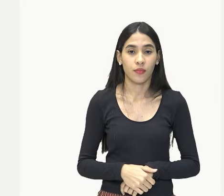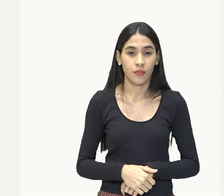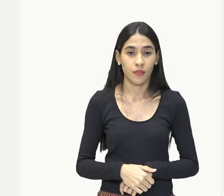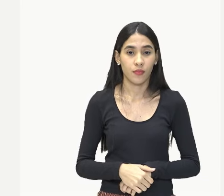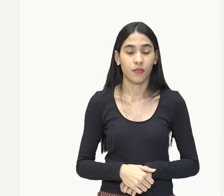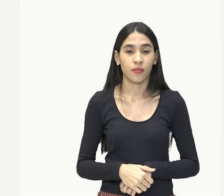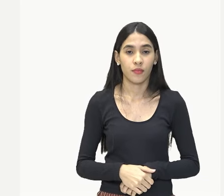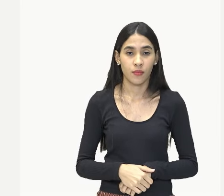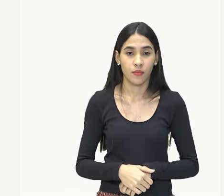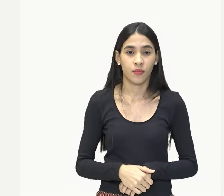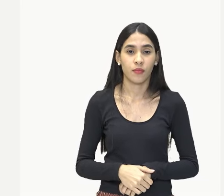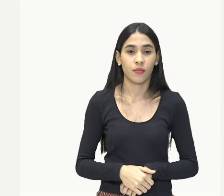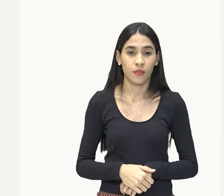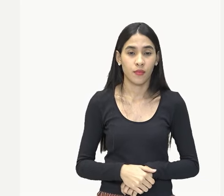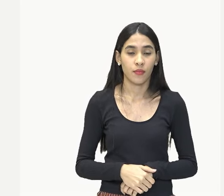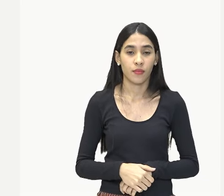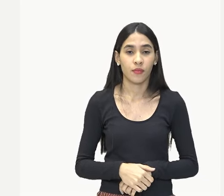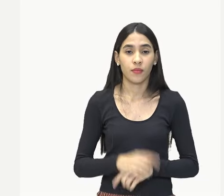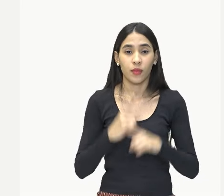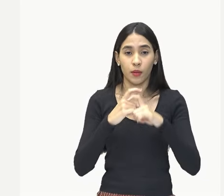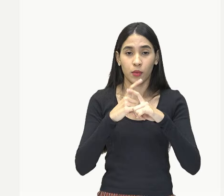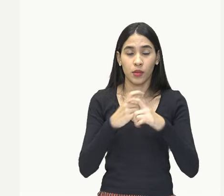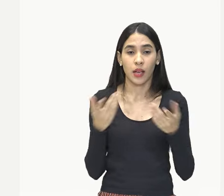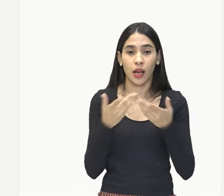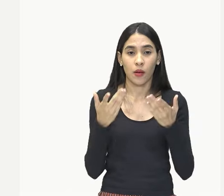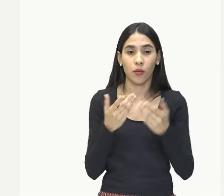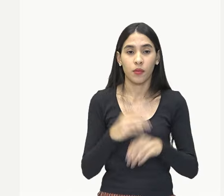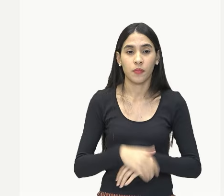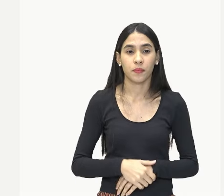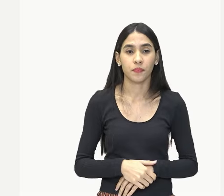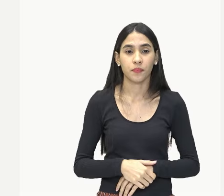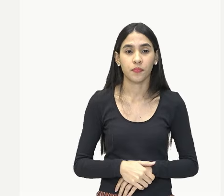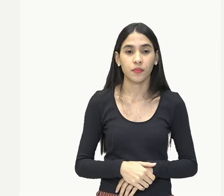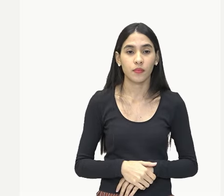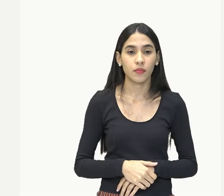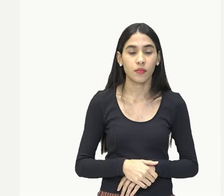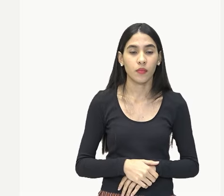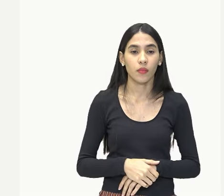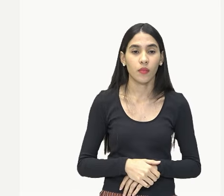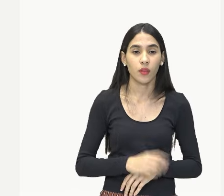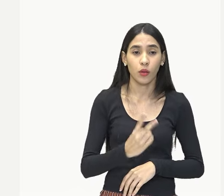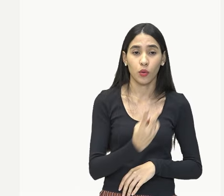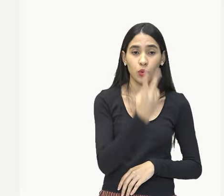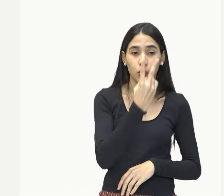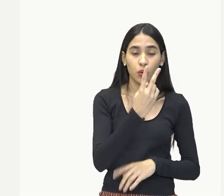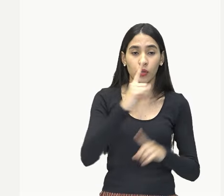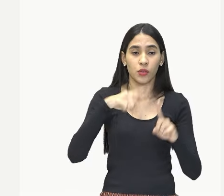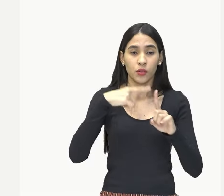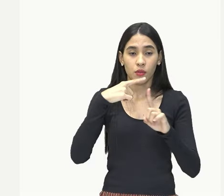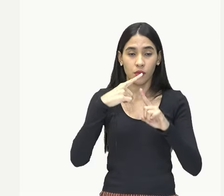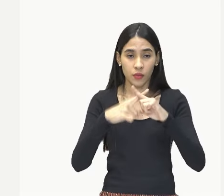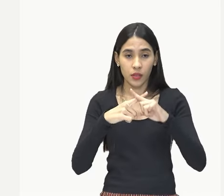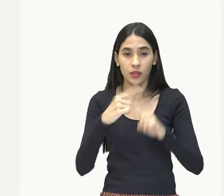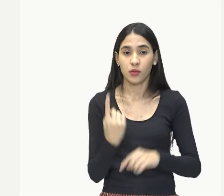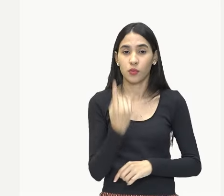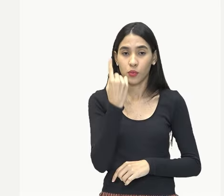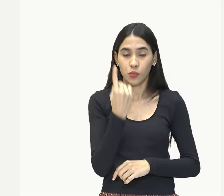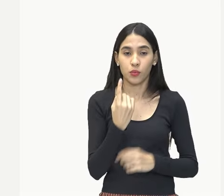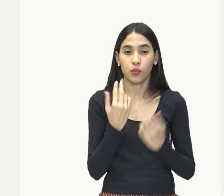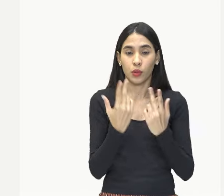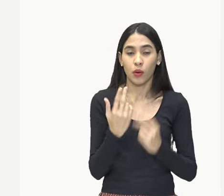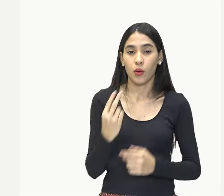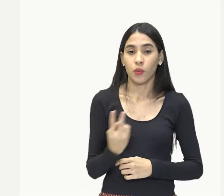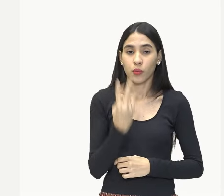bem? Vamos multiplicar, então, agora os coeficientes. 2 multiplicado por 1, 2.